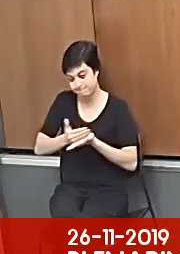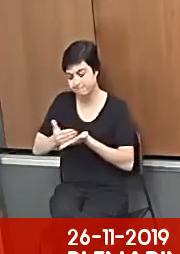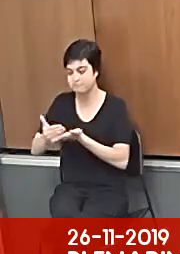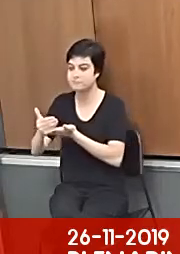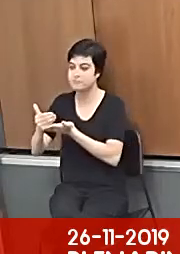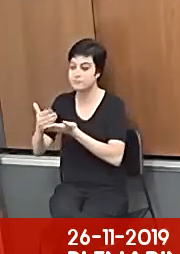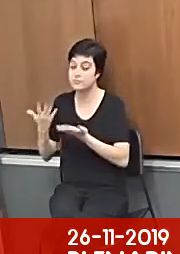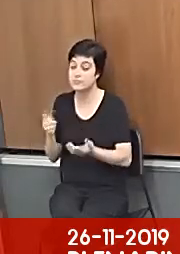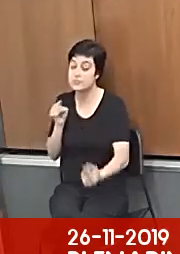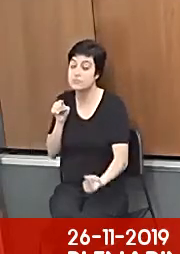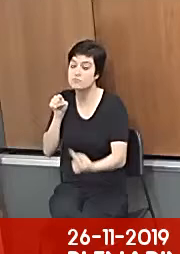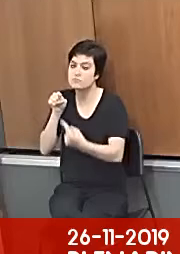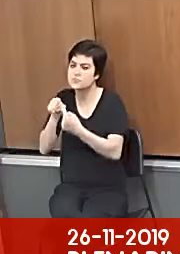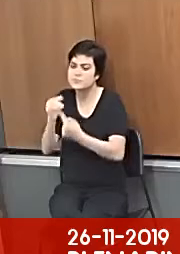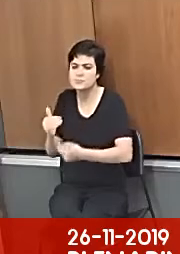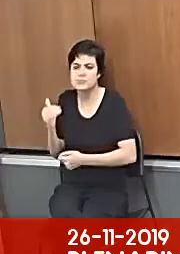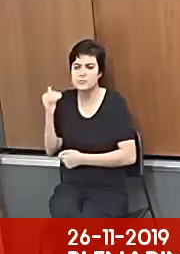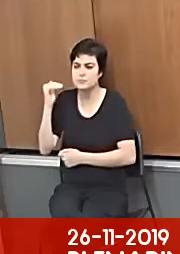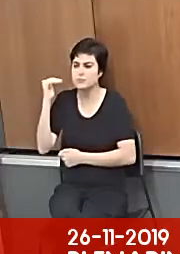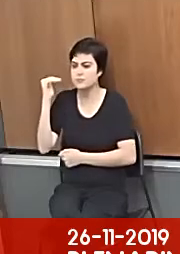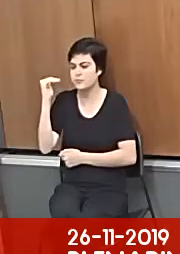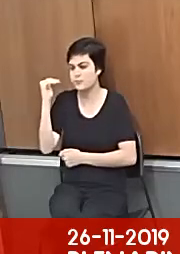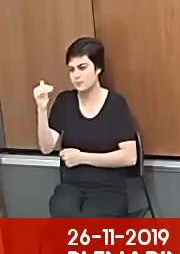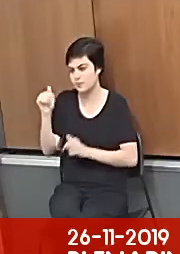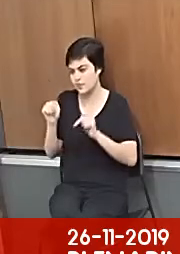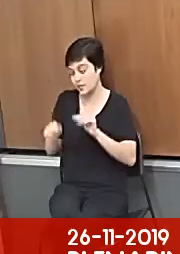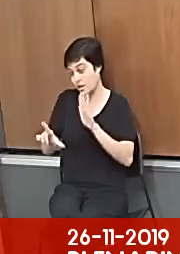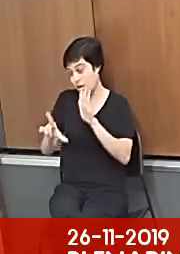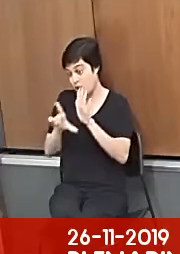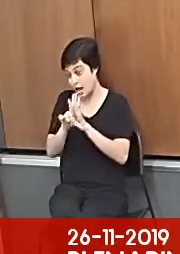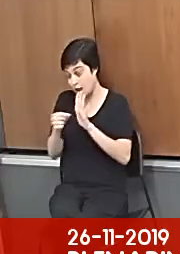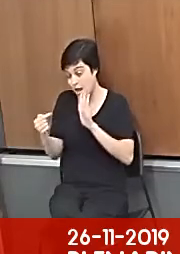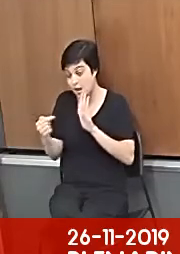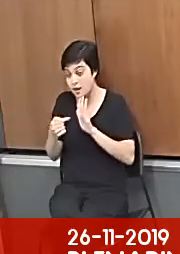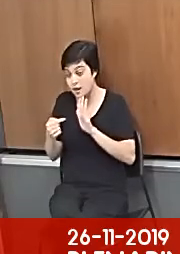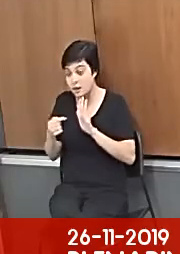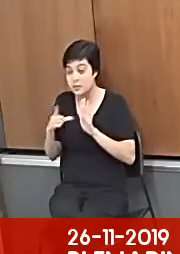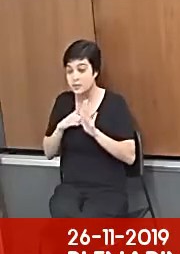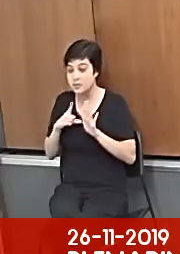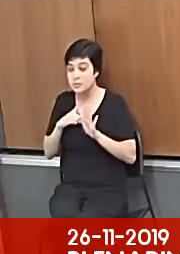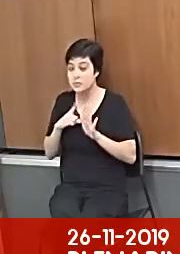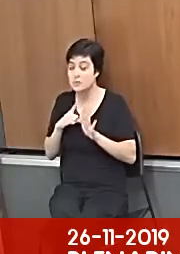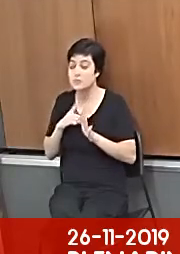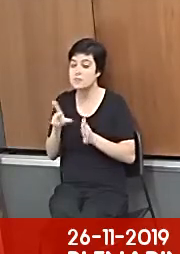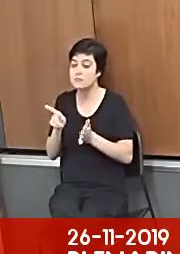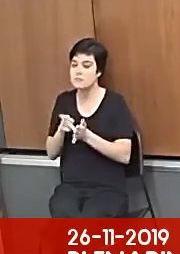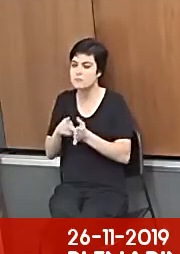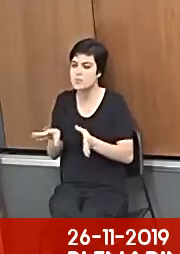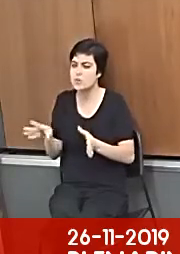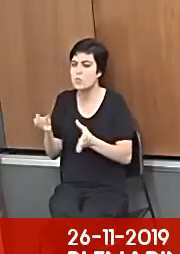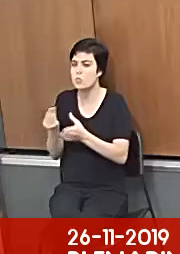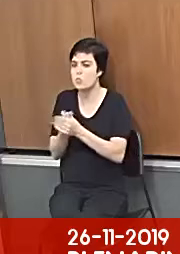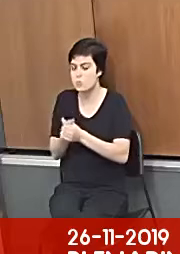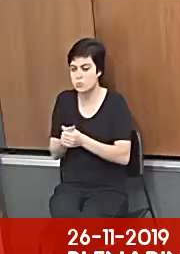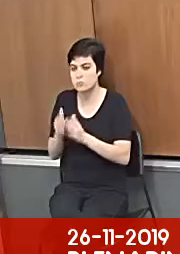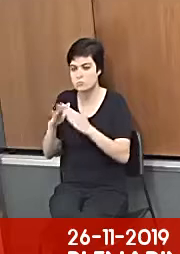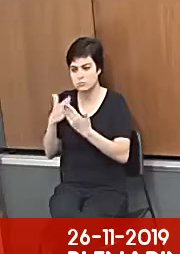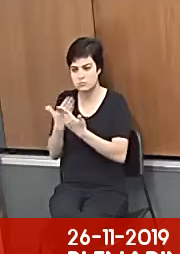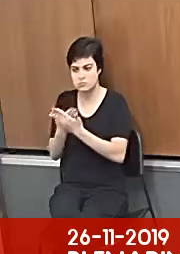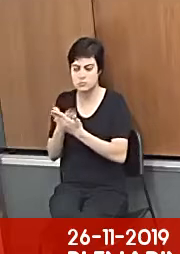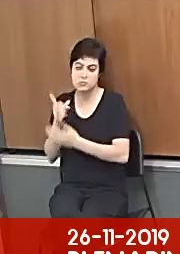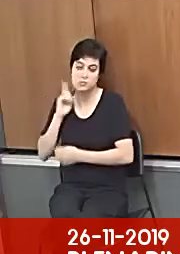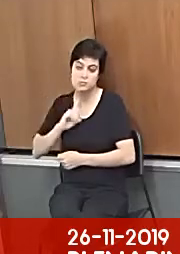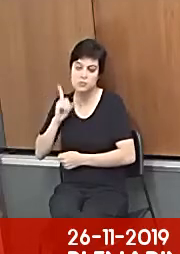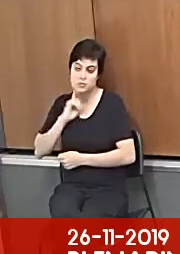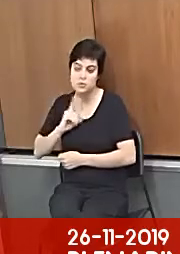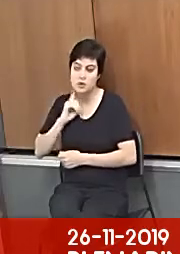o objetivo maior da proposição desta lei é que seja incluída nas escolas do Estado de Minas Gerais